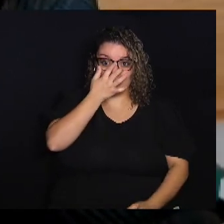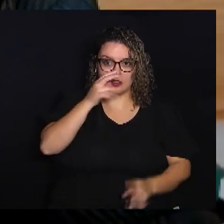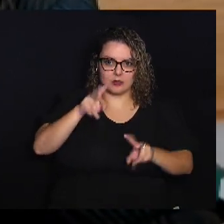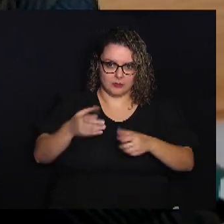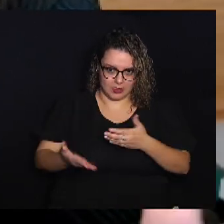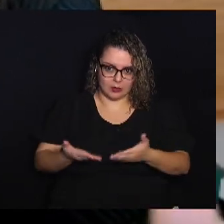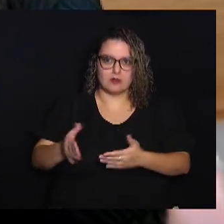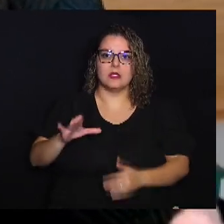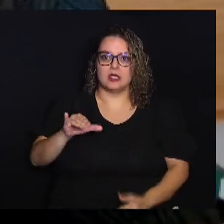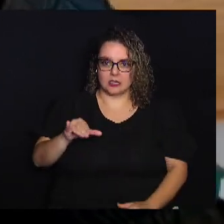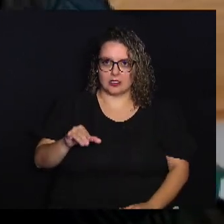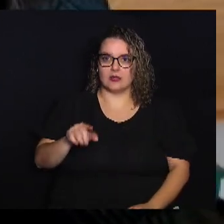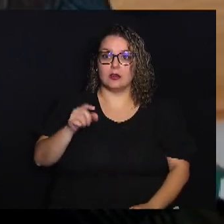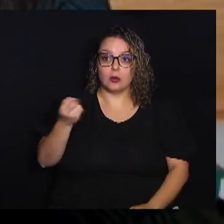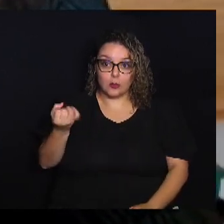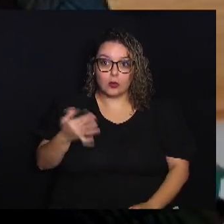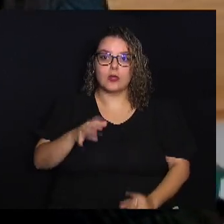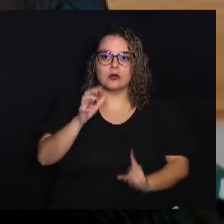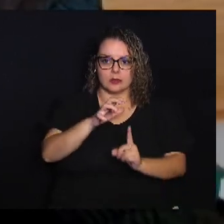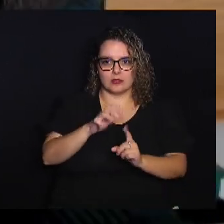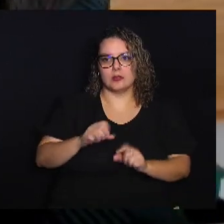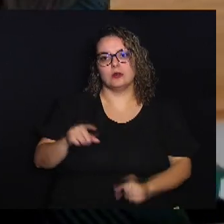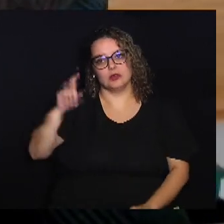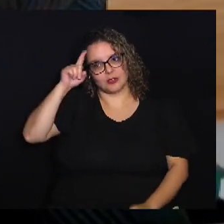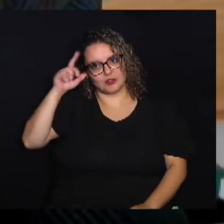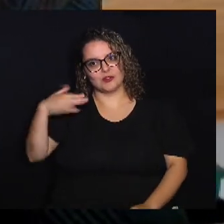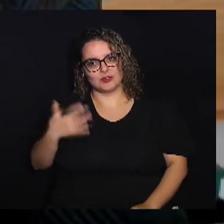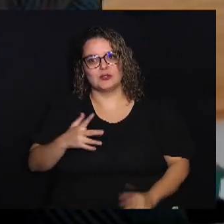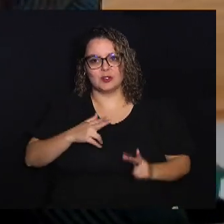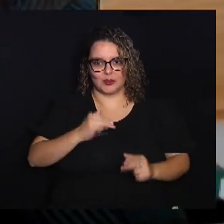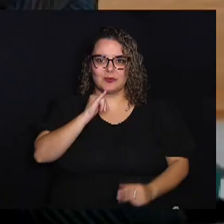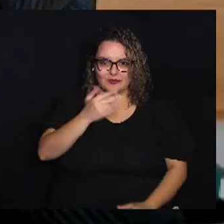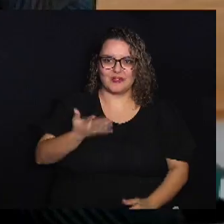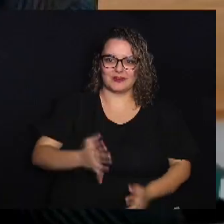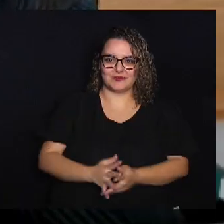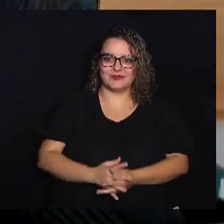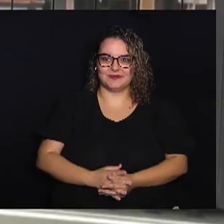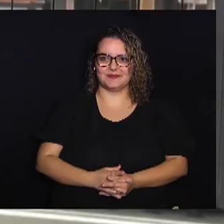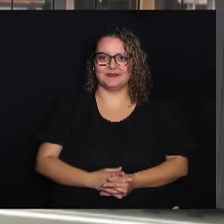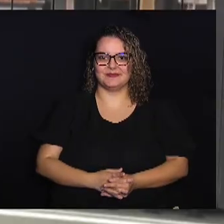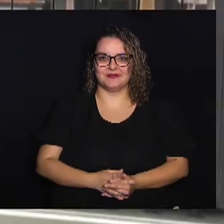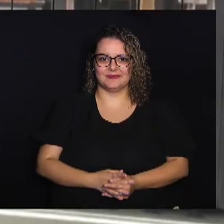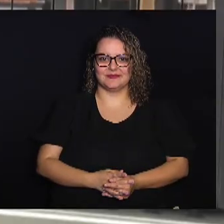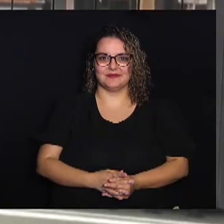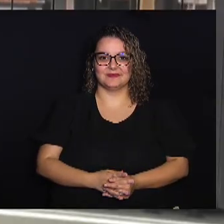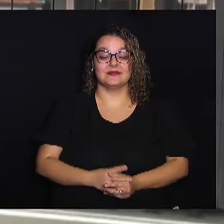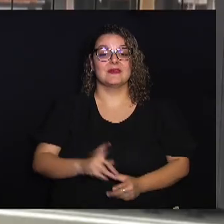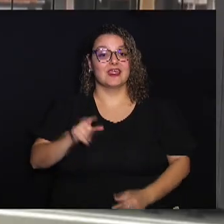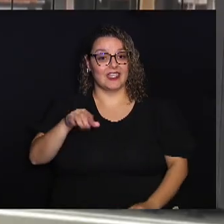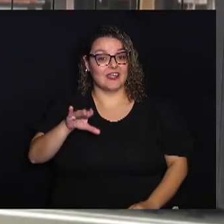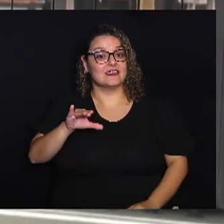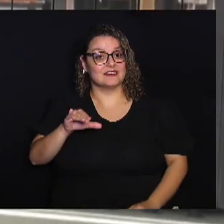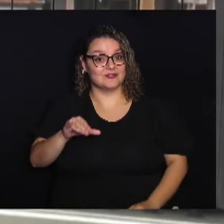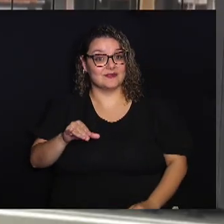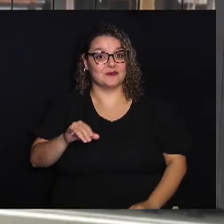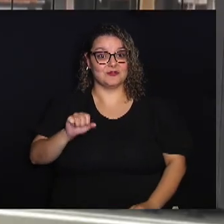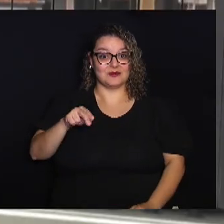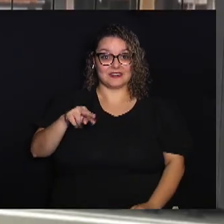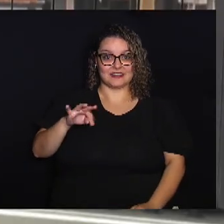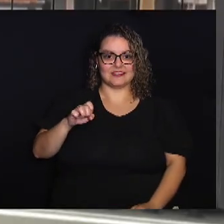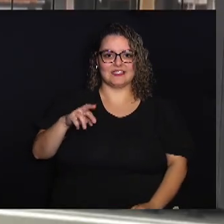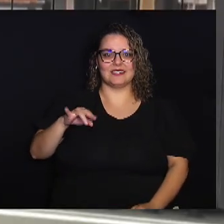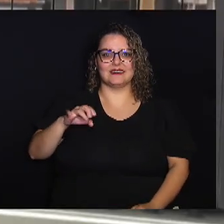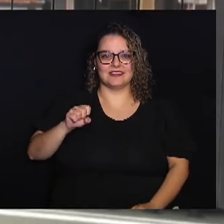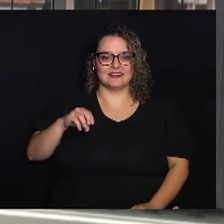tratado pela ciência, o quanto afeta o nosso dia a dia, como você bem colocou. É a ciência e o empirismo, né? De